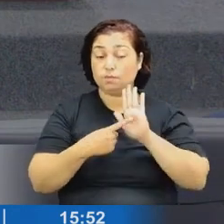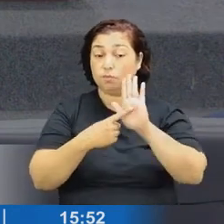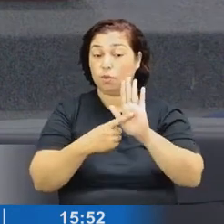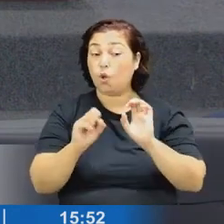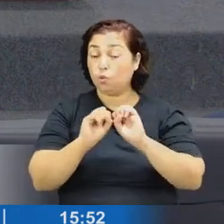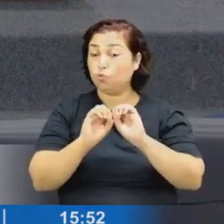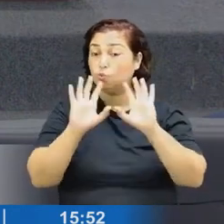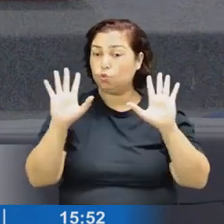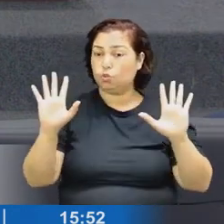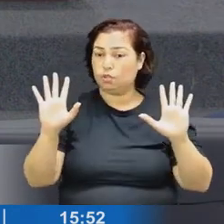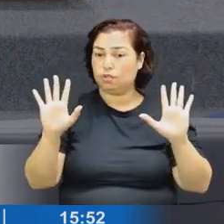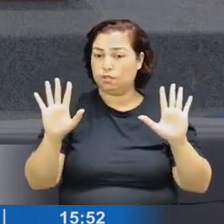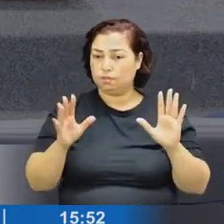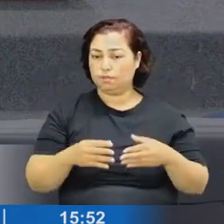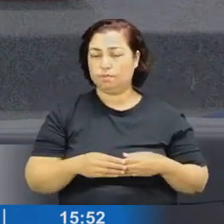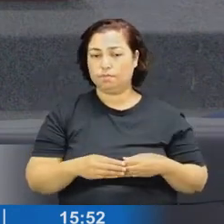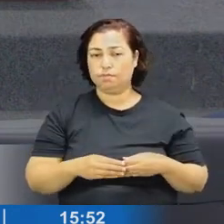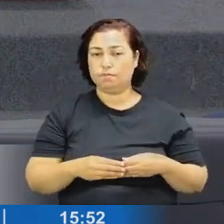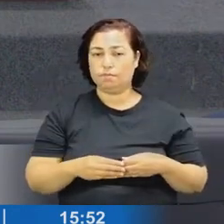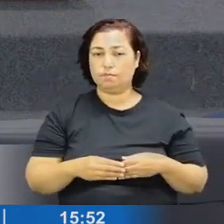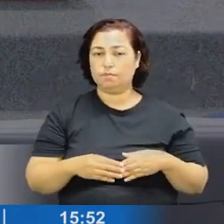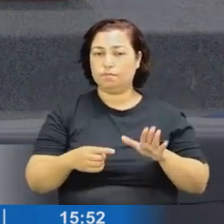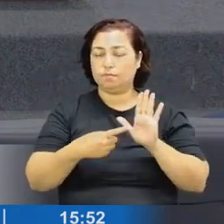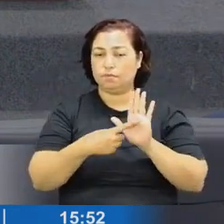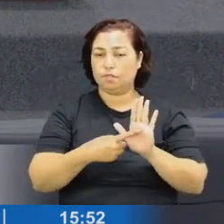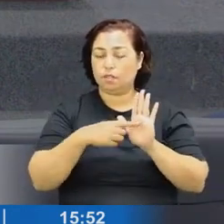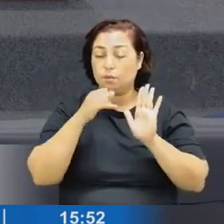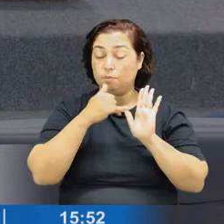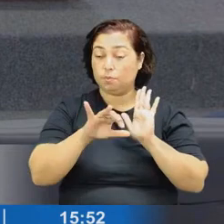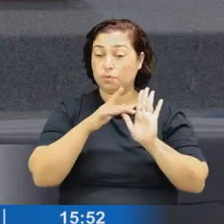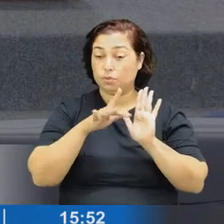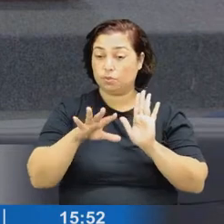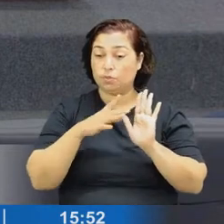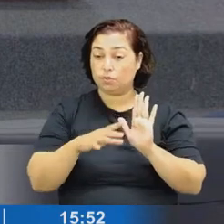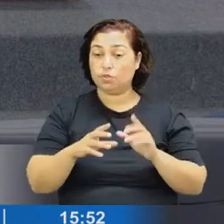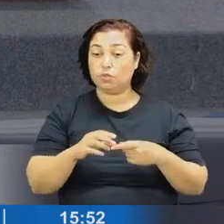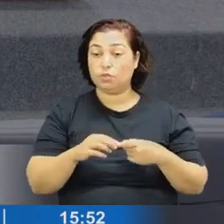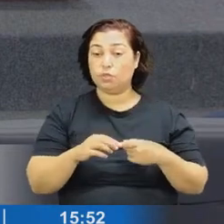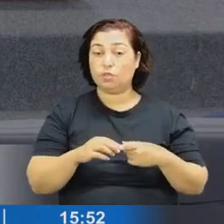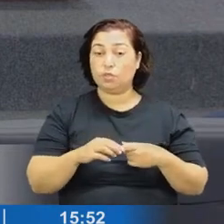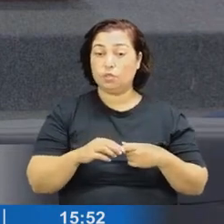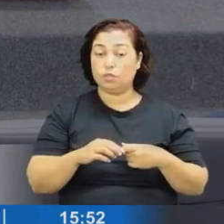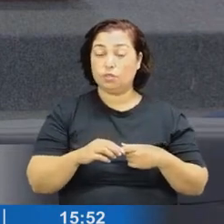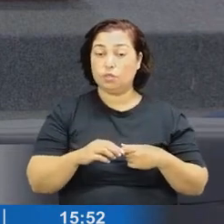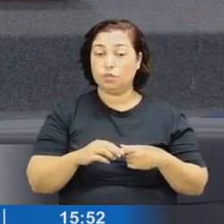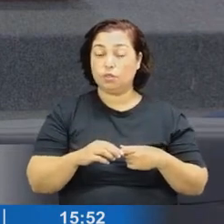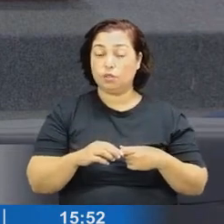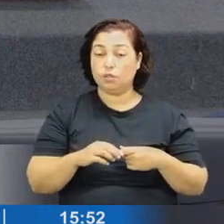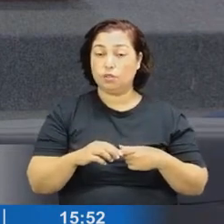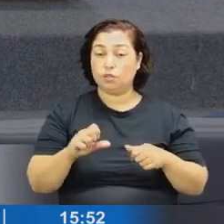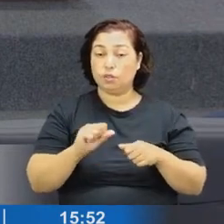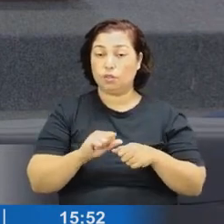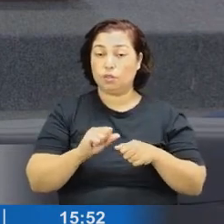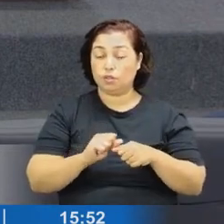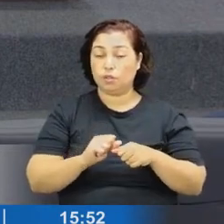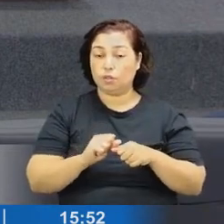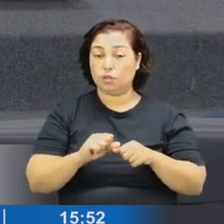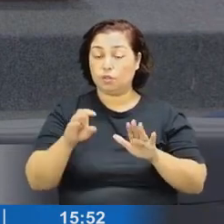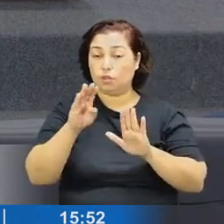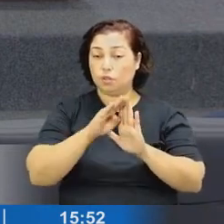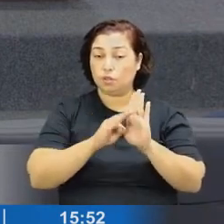cores certinho padrão nas postagens e depois você vai para variação de formato da do conteúdo